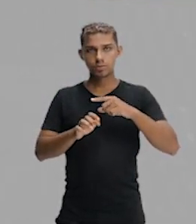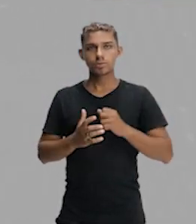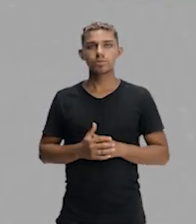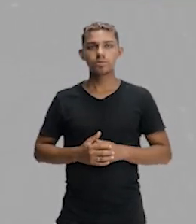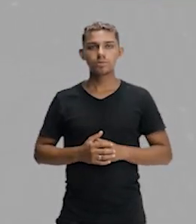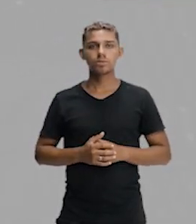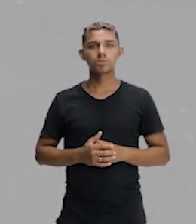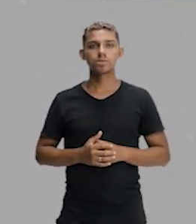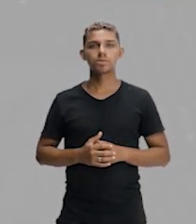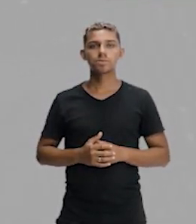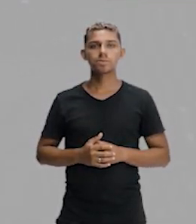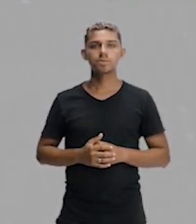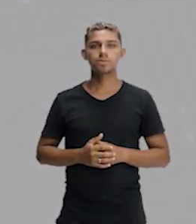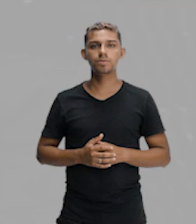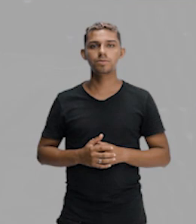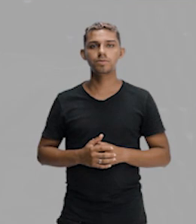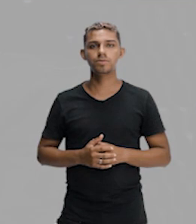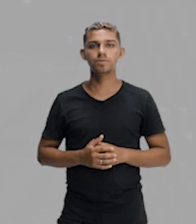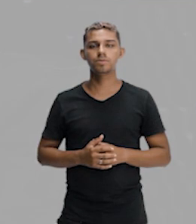novo.